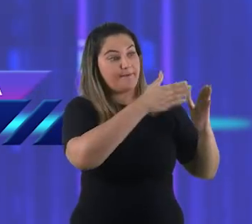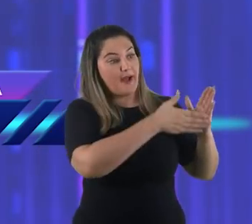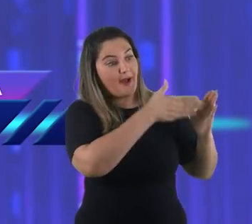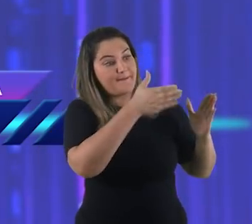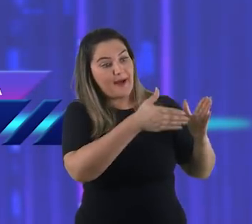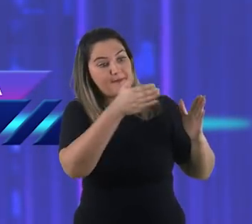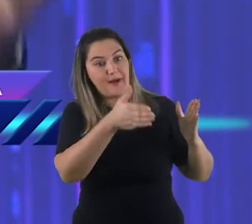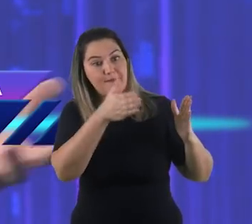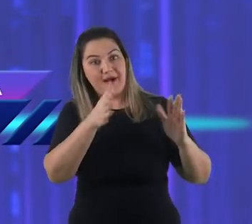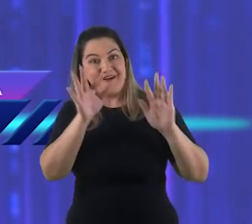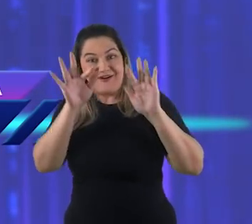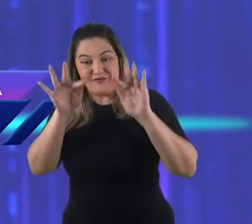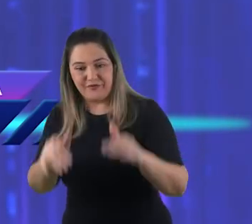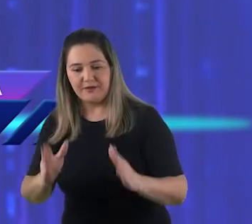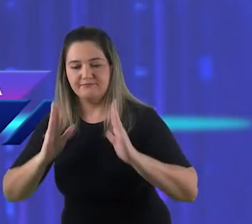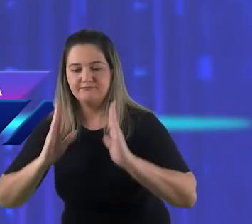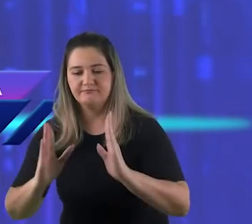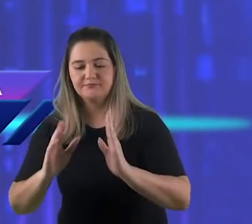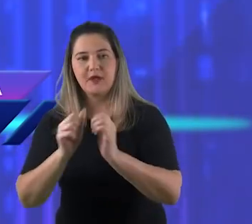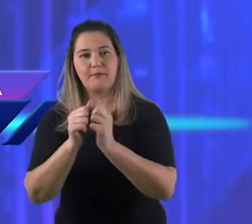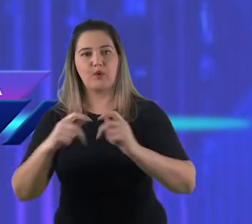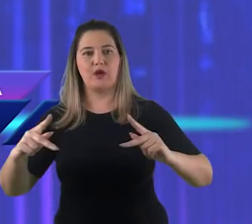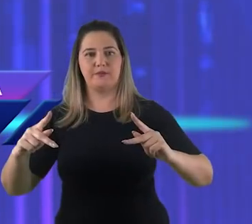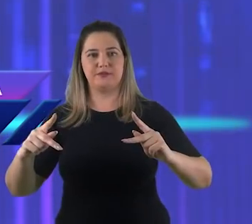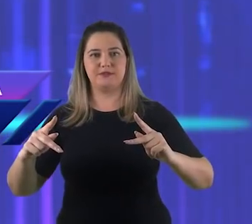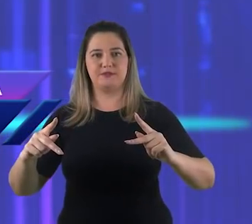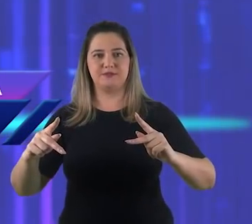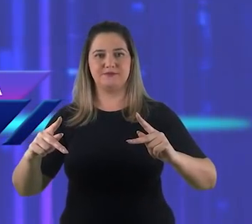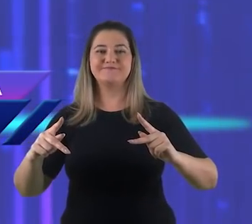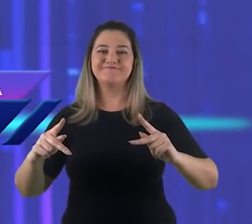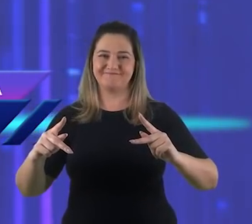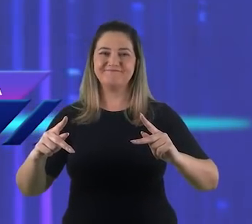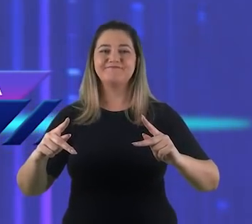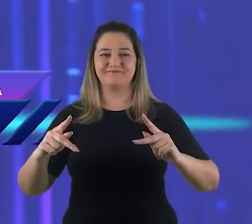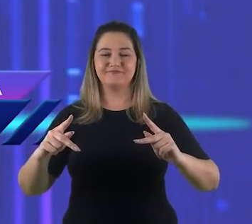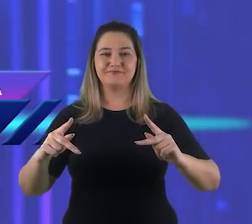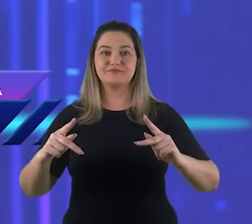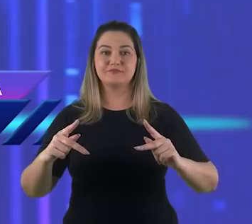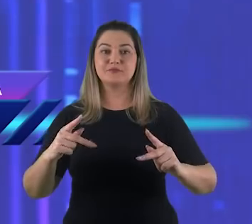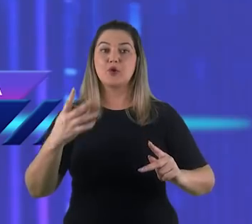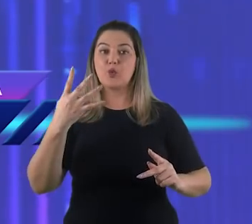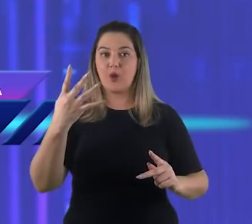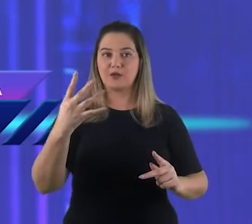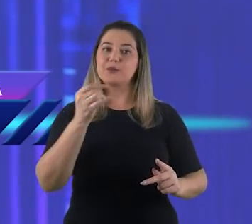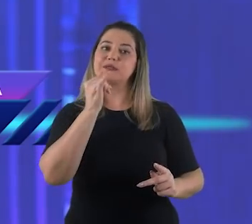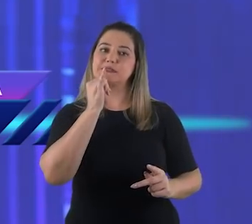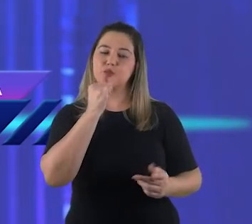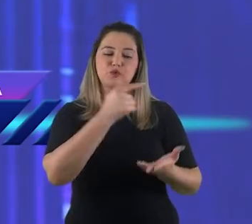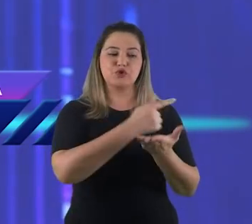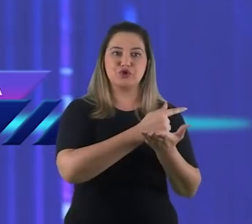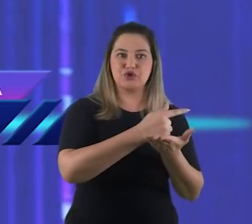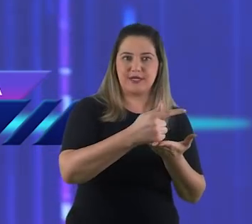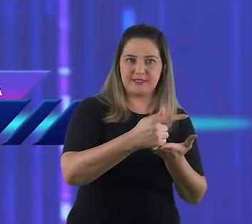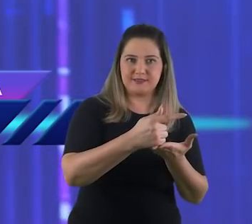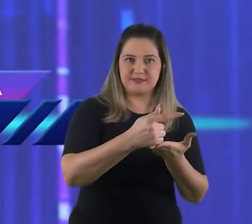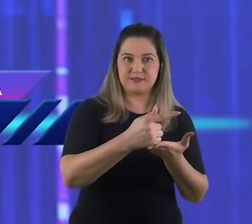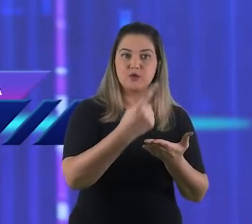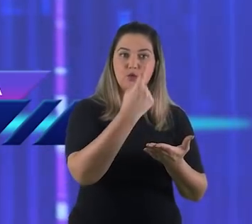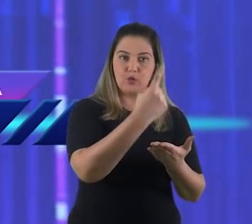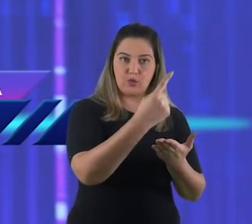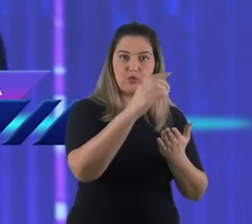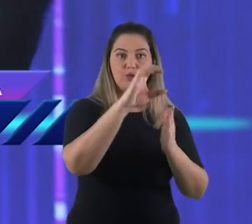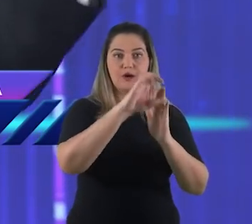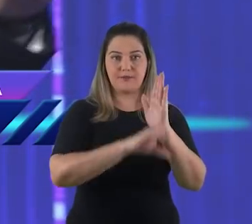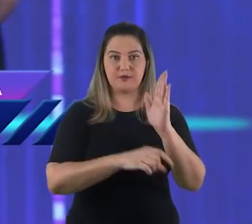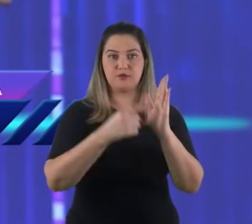vai voltar, quando a terra será restaurada. 4 capítulos da Bíblia apenas falam de um mundo perfeito. Gênesis 1 e 2, Apocalipse 21